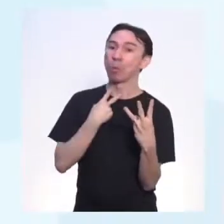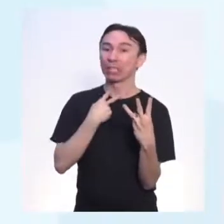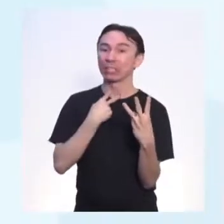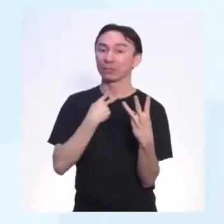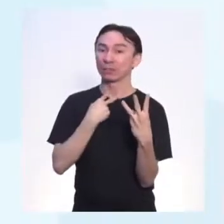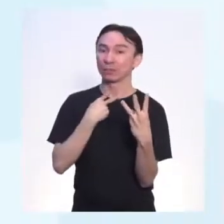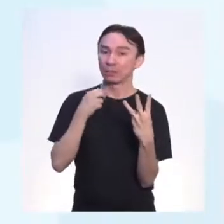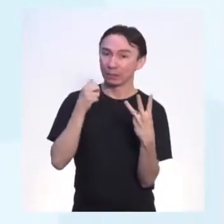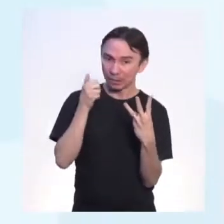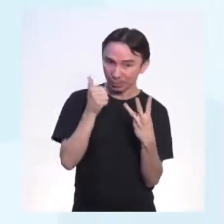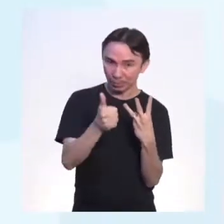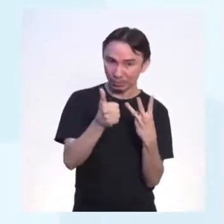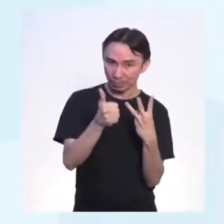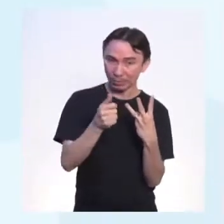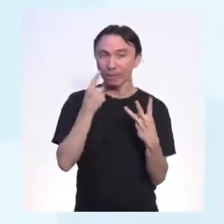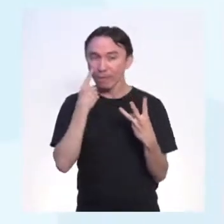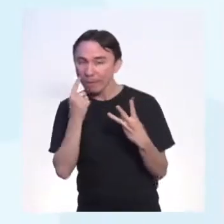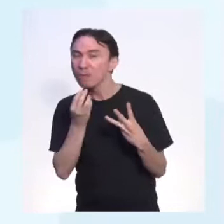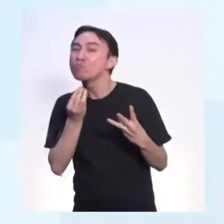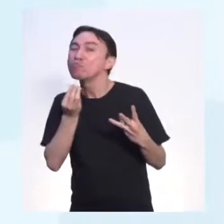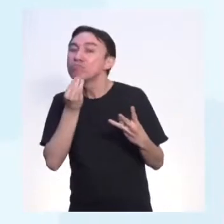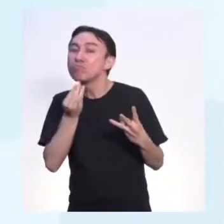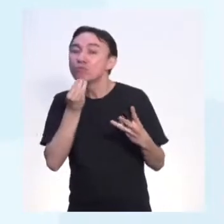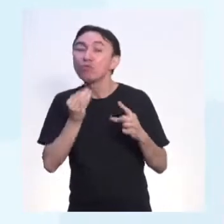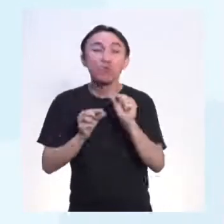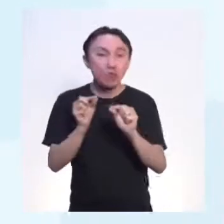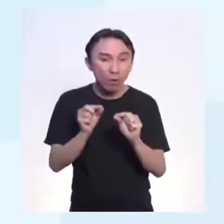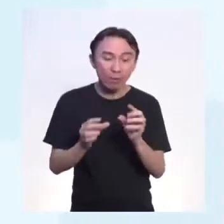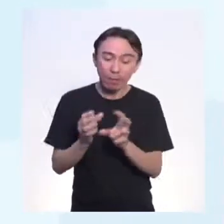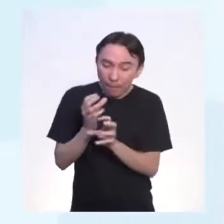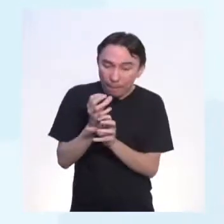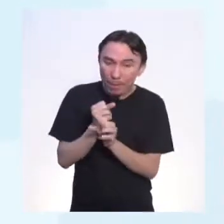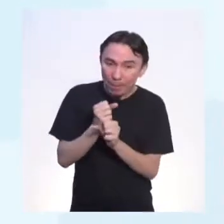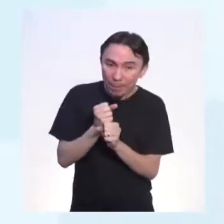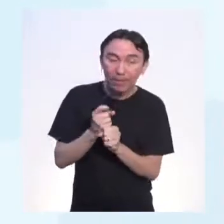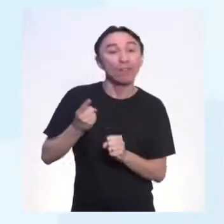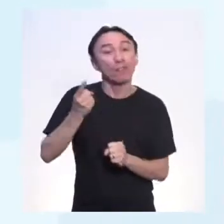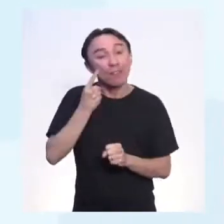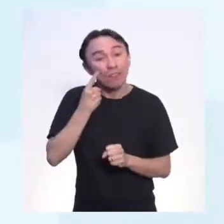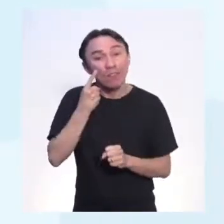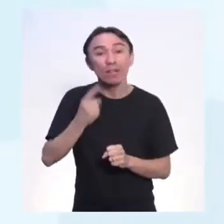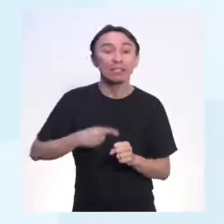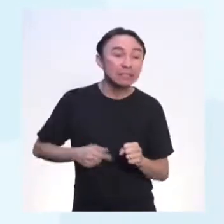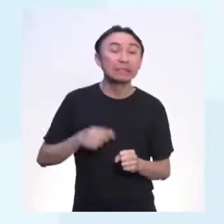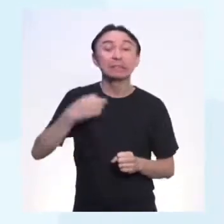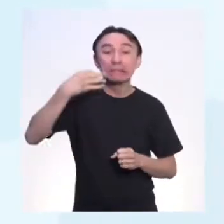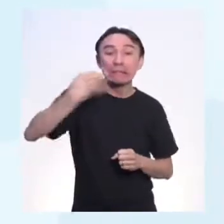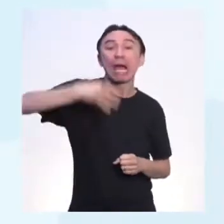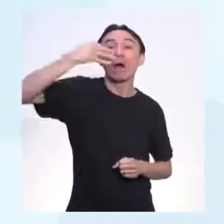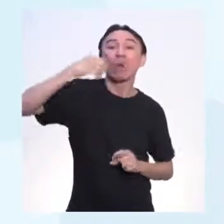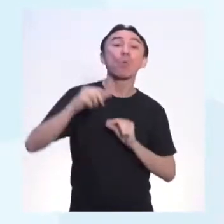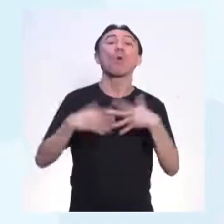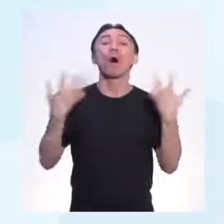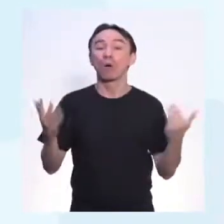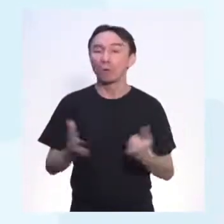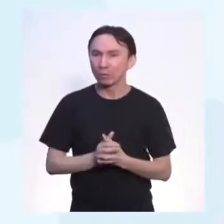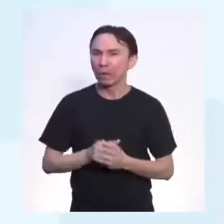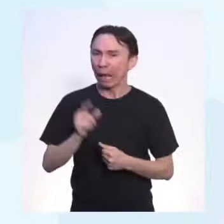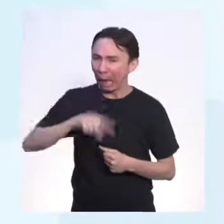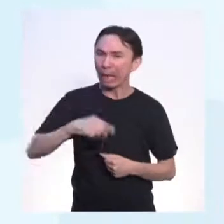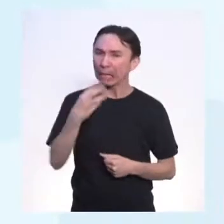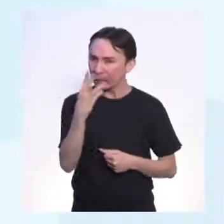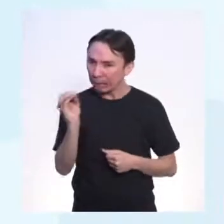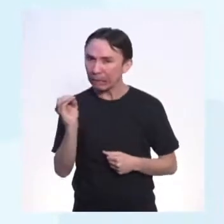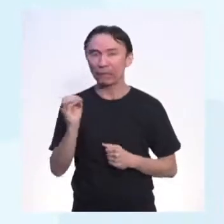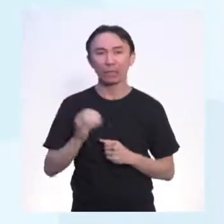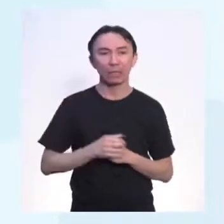possibilidades, faça a continha e aí verifique qual é a alternativa correta. Deu 30, alternativa